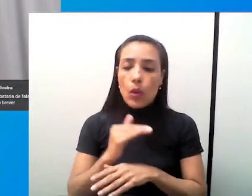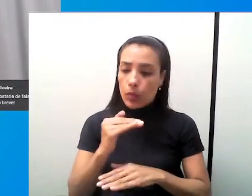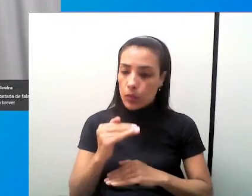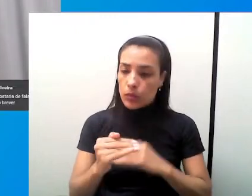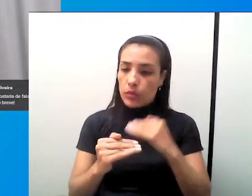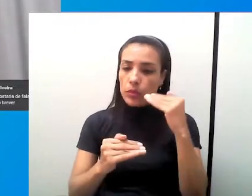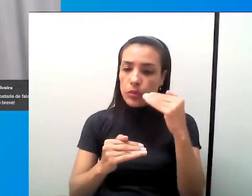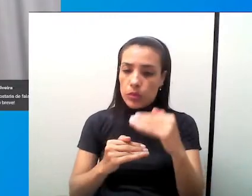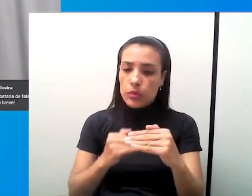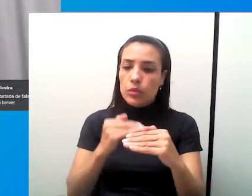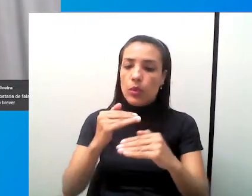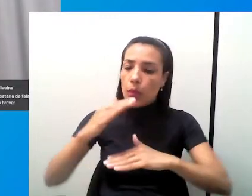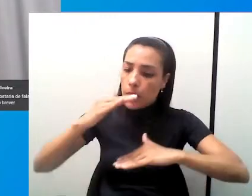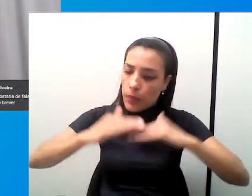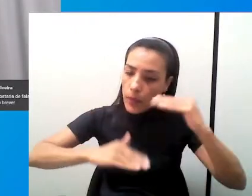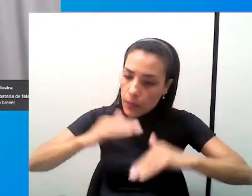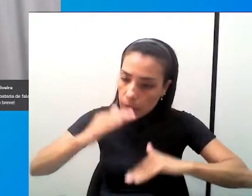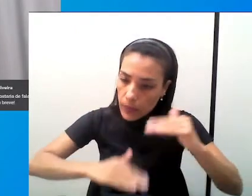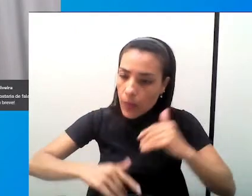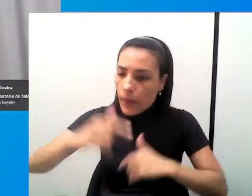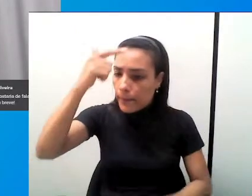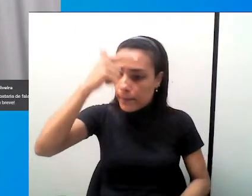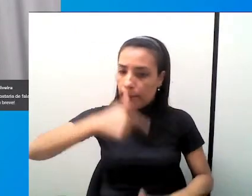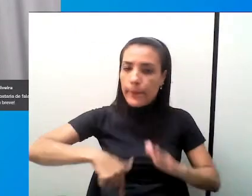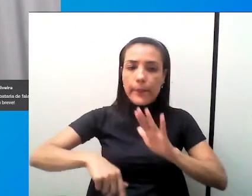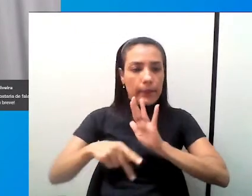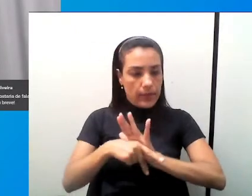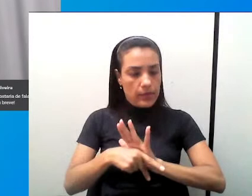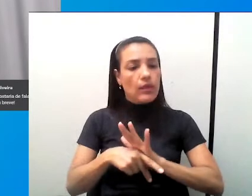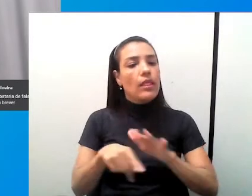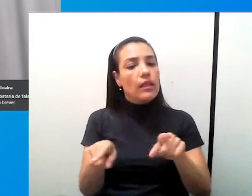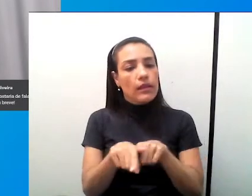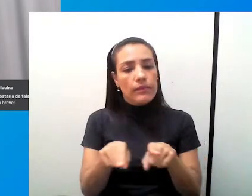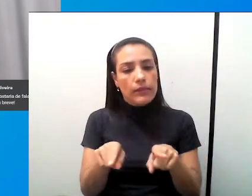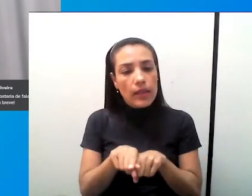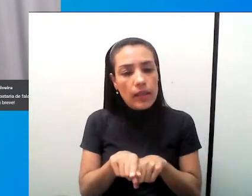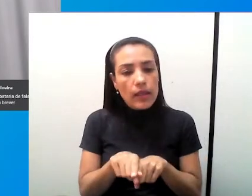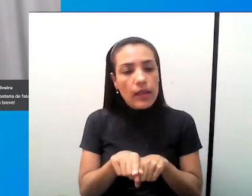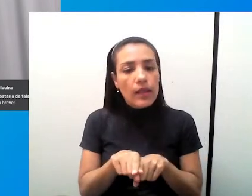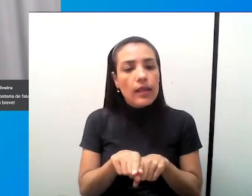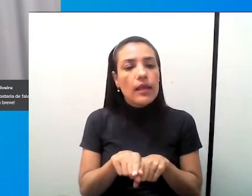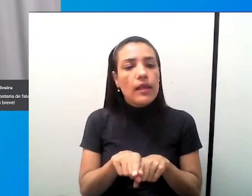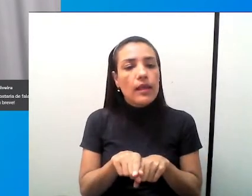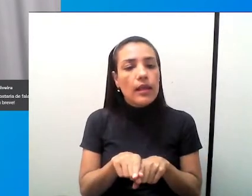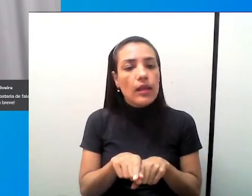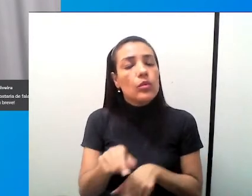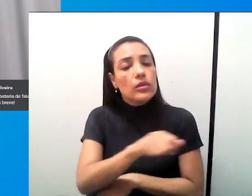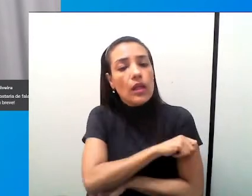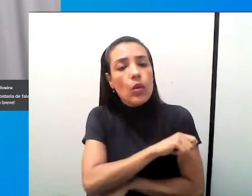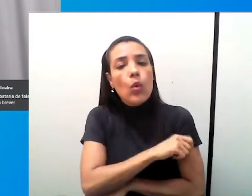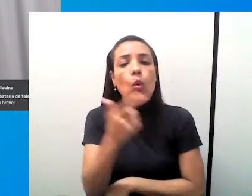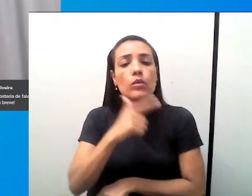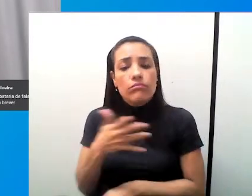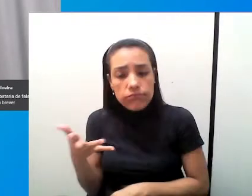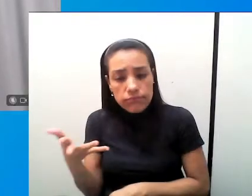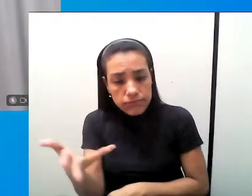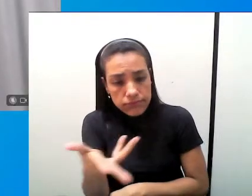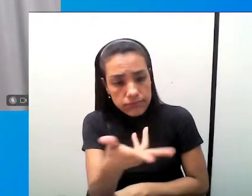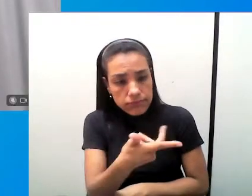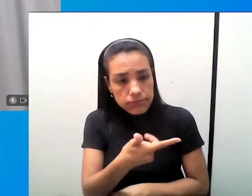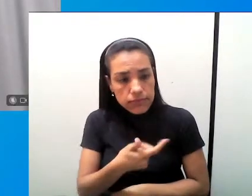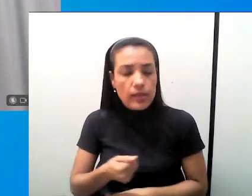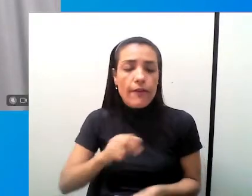pessoal, profissional, e com que eles desenvolvam, né, várias habilidades,